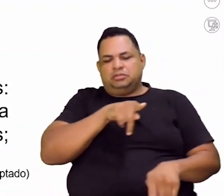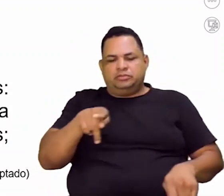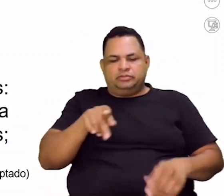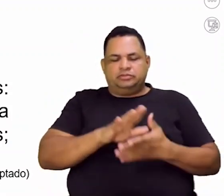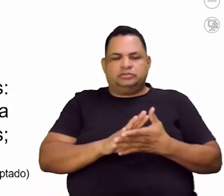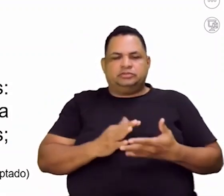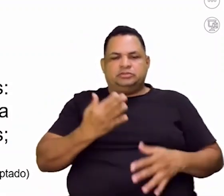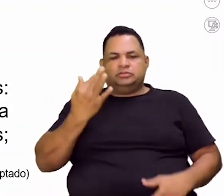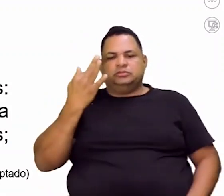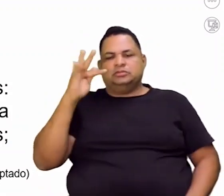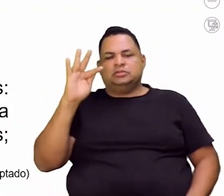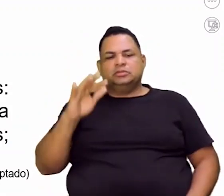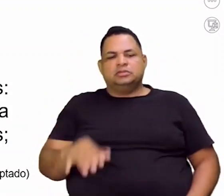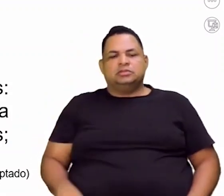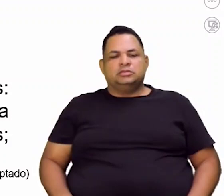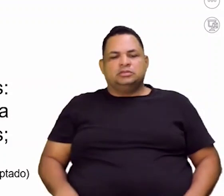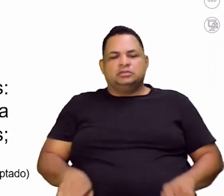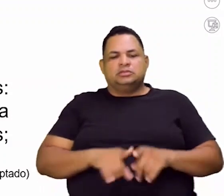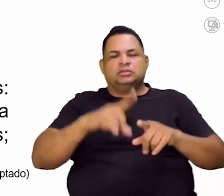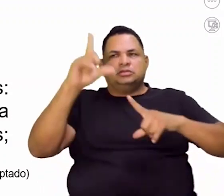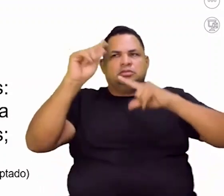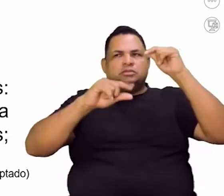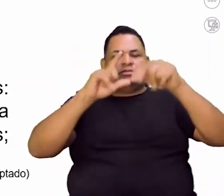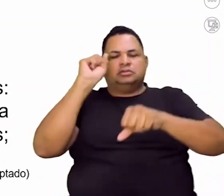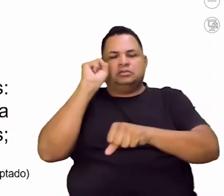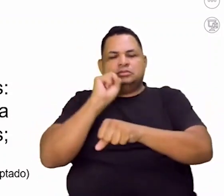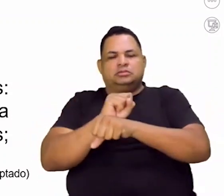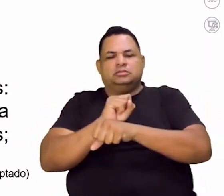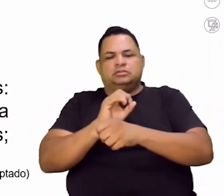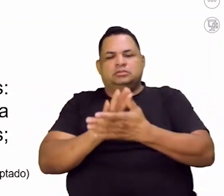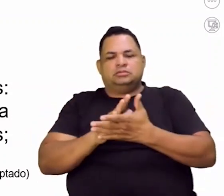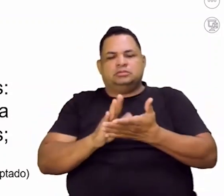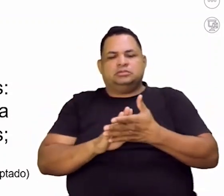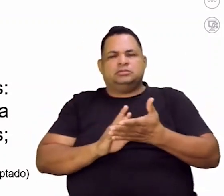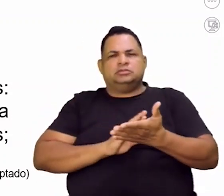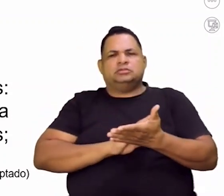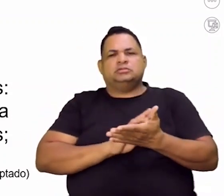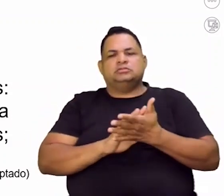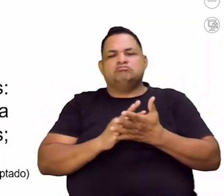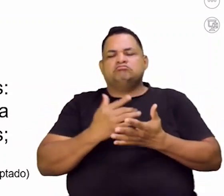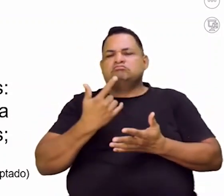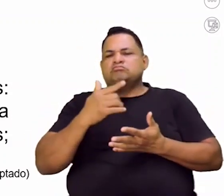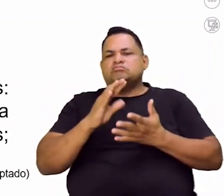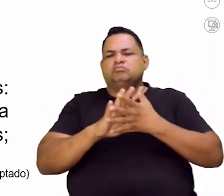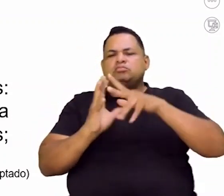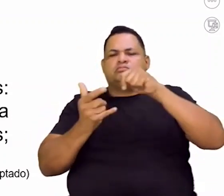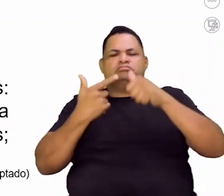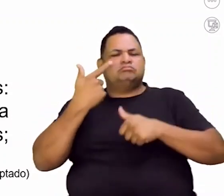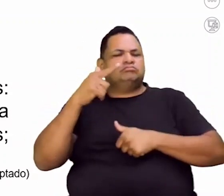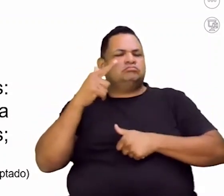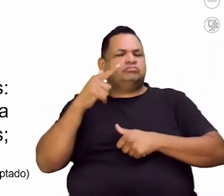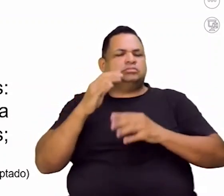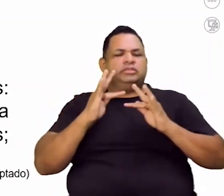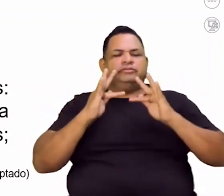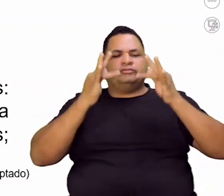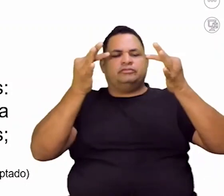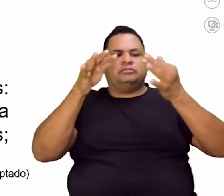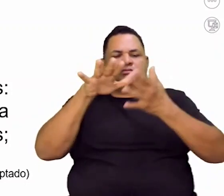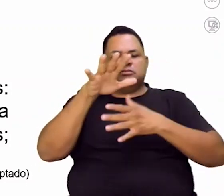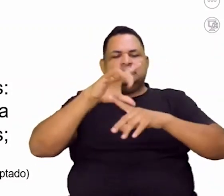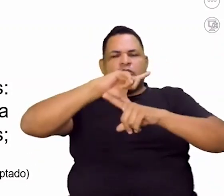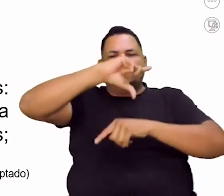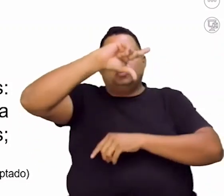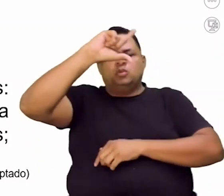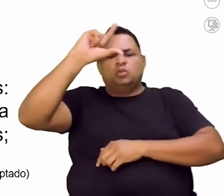etc. Além das estrelas fixas, haveria infindáveis mundos lá no universo. A superfície da Lua